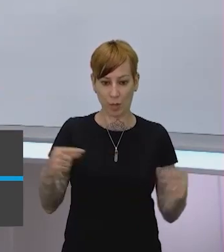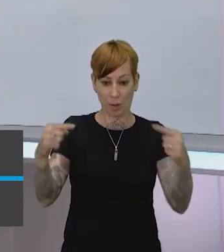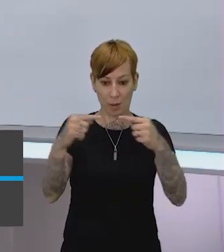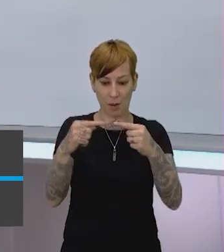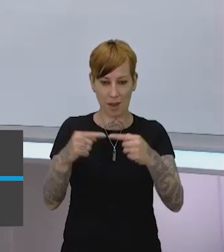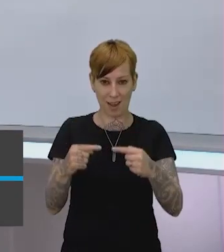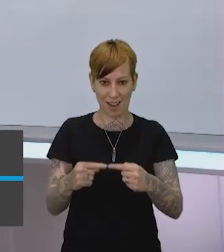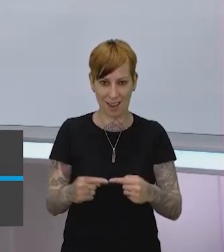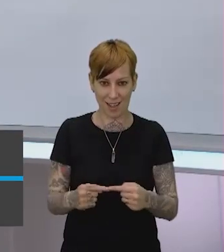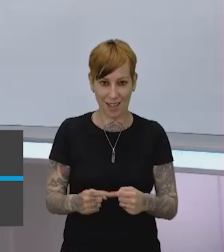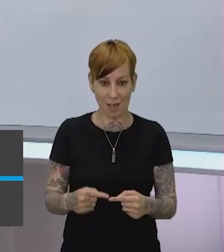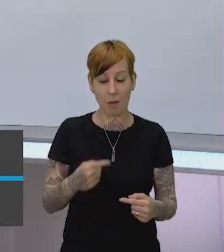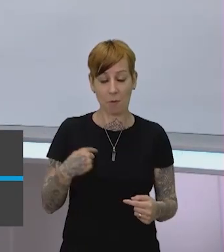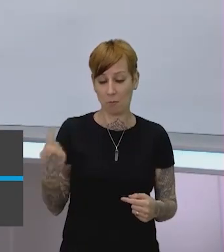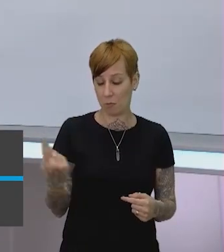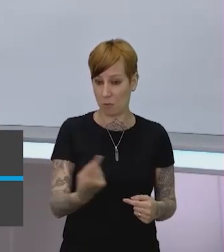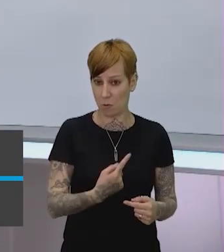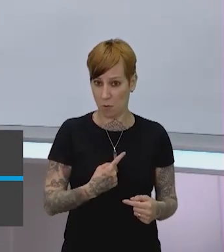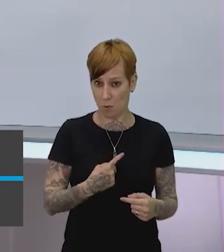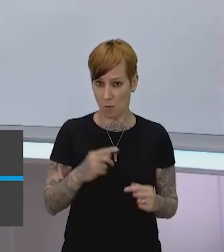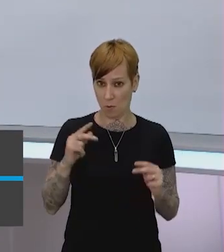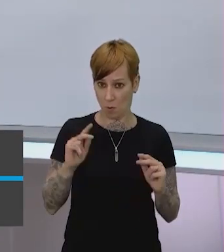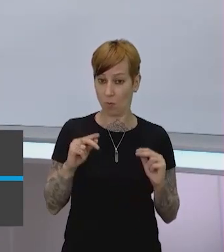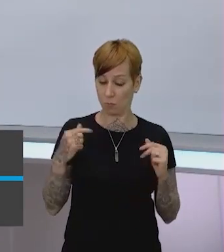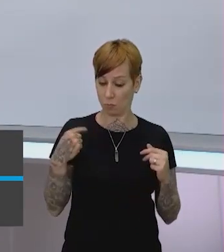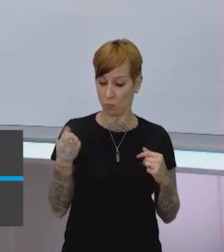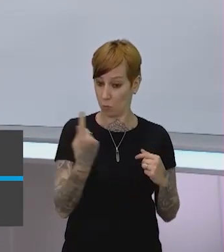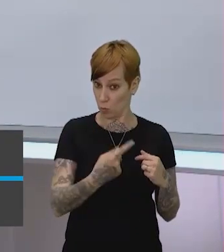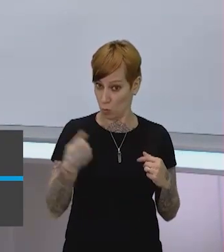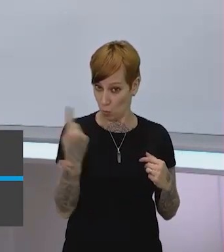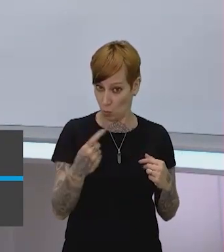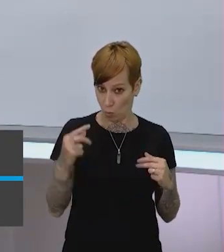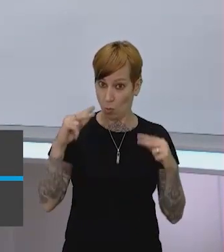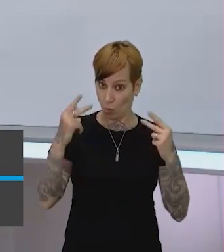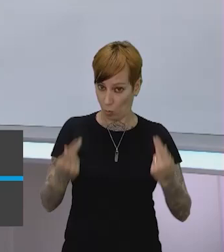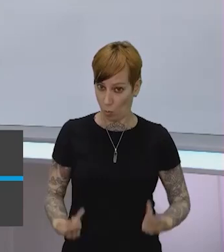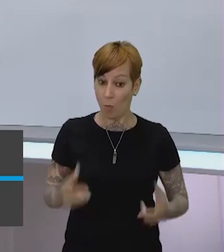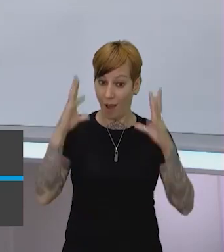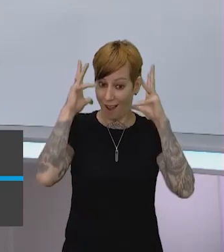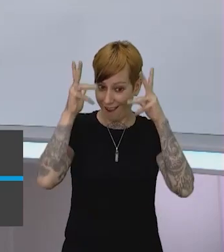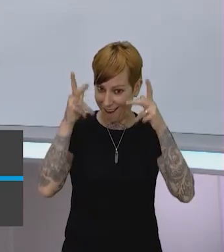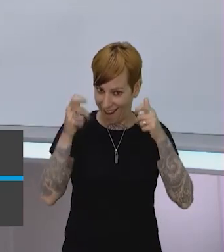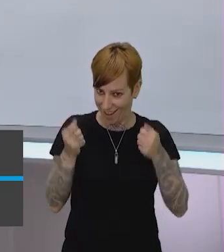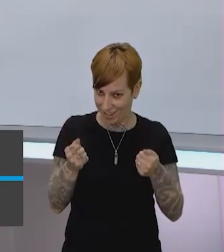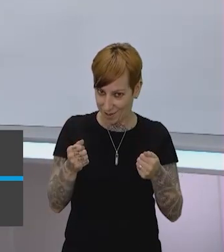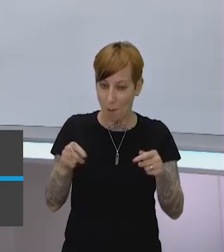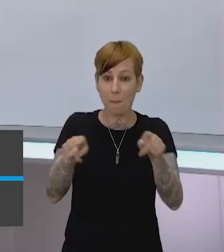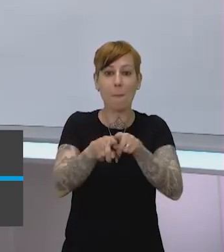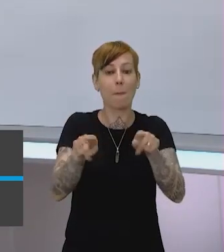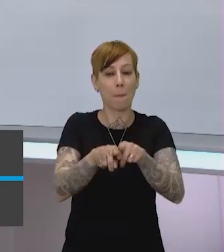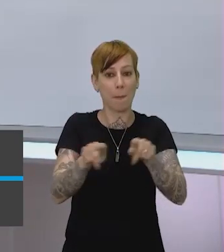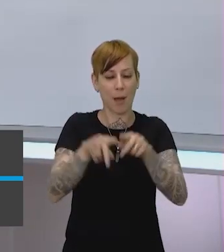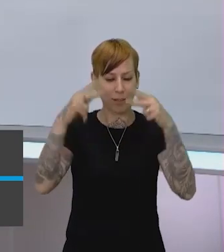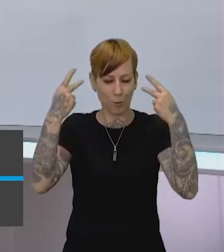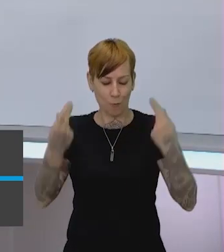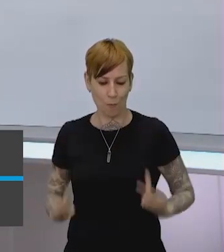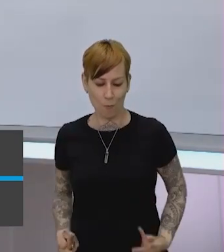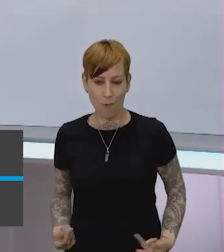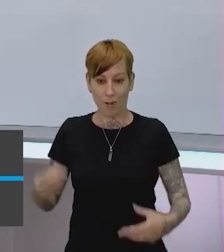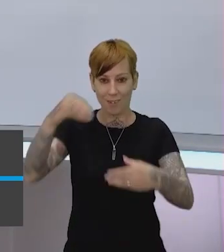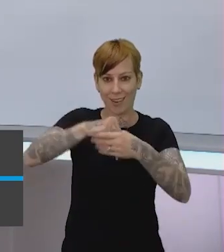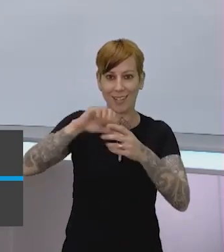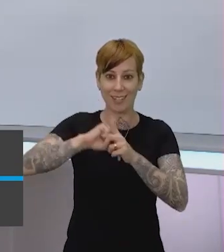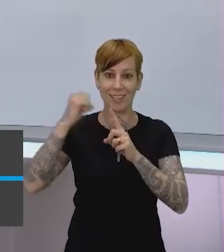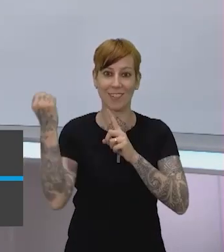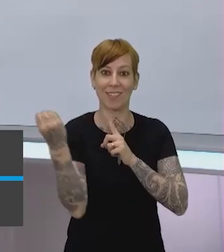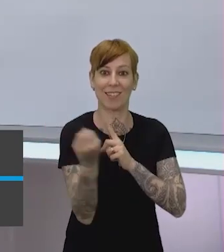Então, nós somos tanto, por exemplo, nós somos animais, mas também nós somos seres humanos, seres sociais, enfim,